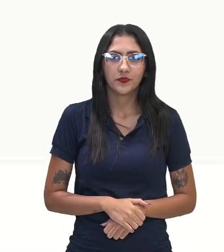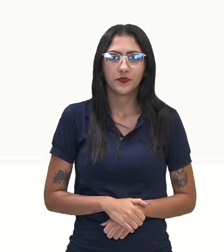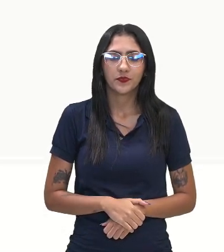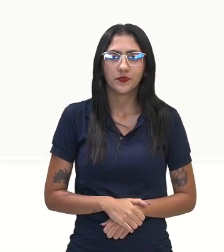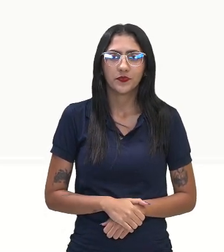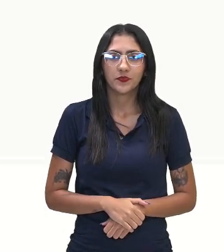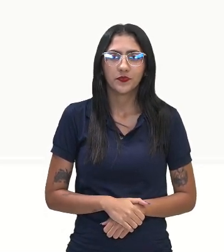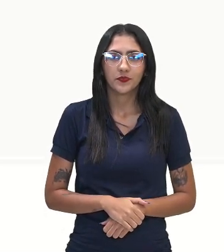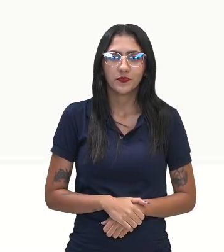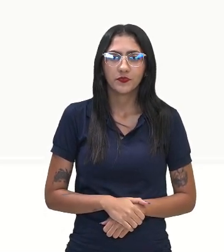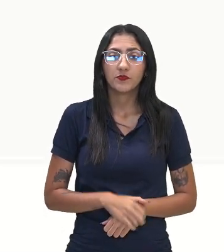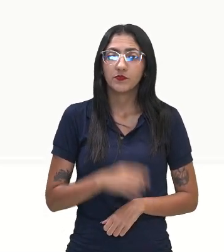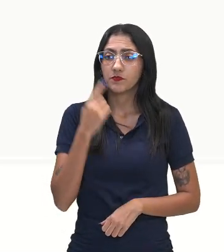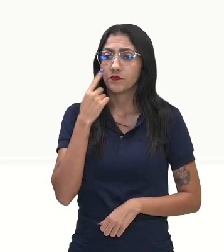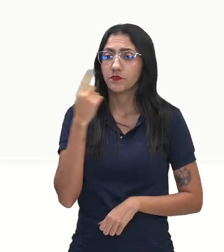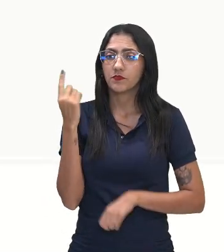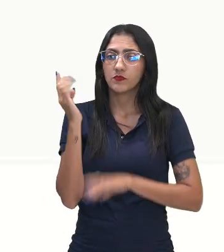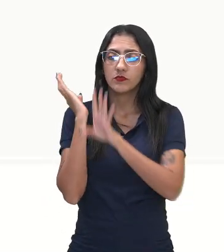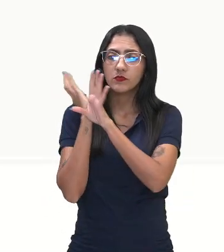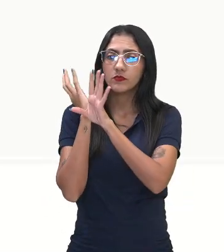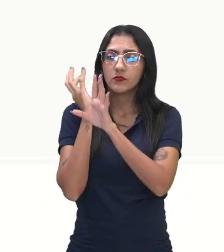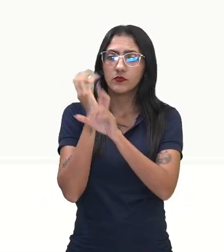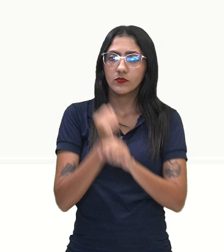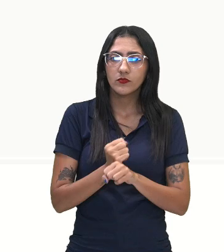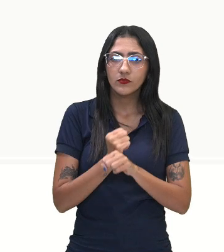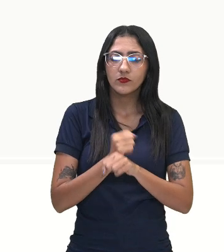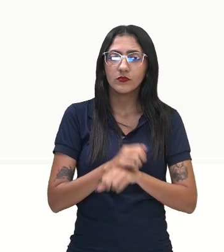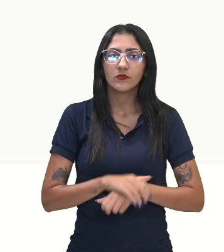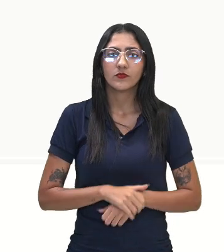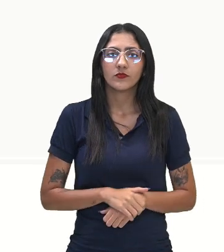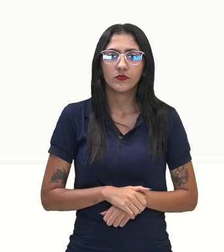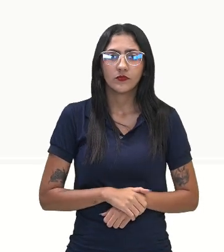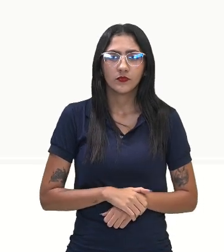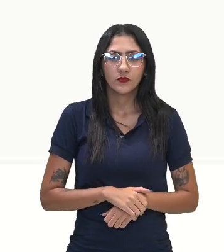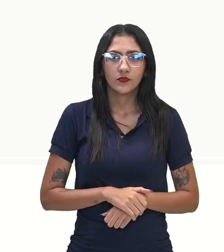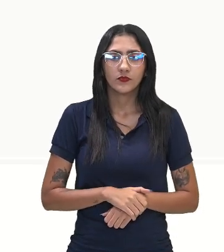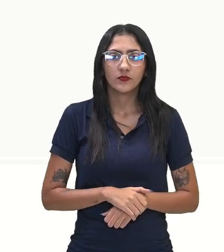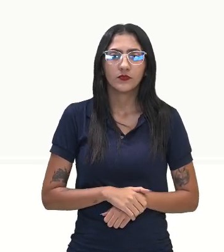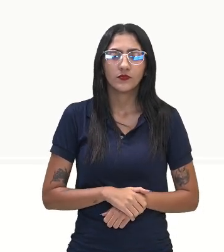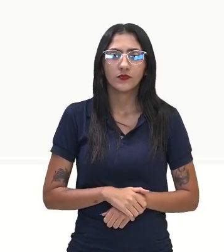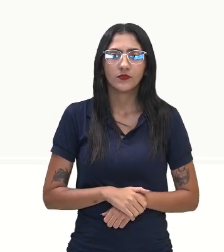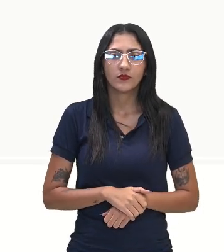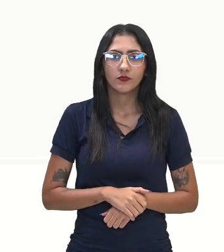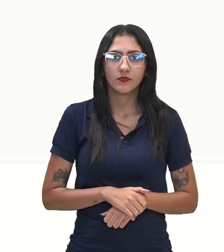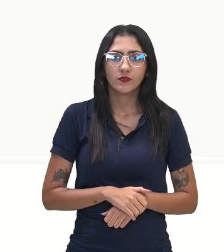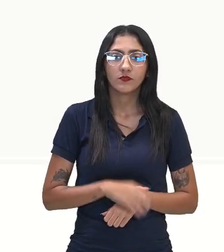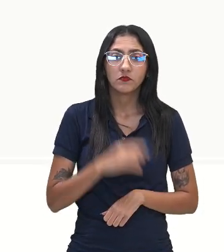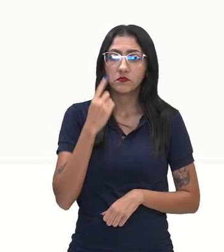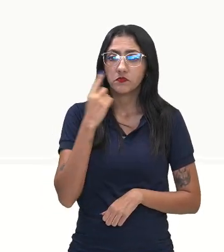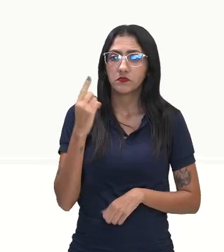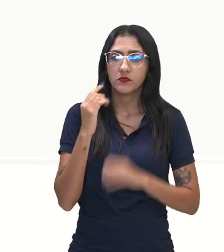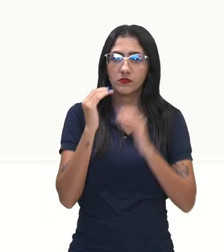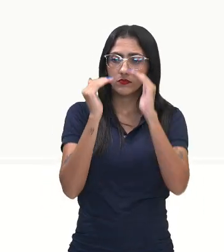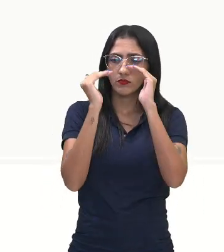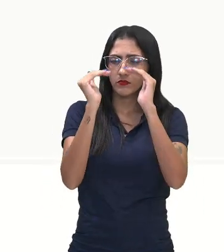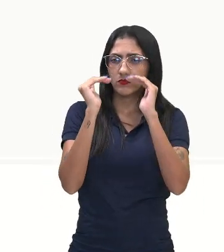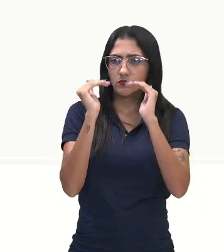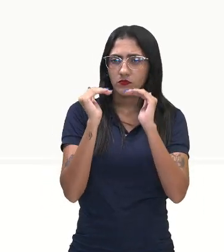Então, realizando essa soma, 1 mais 9, 10, mais 5,